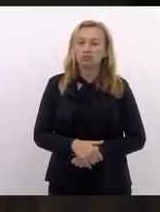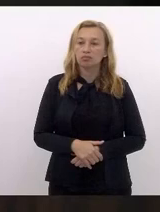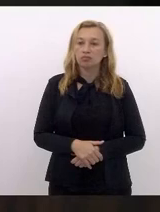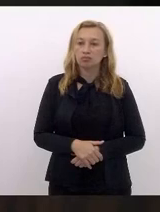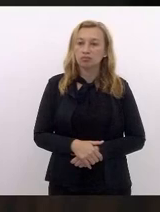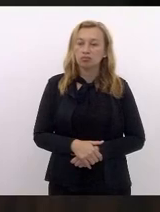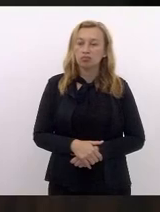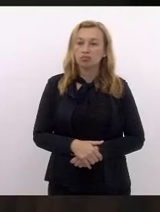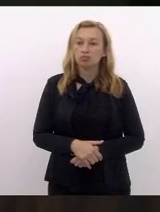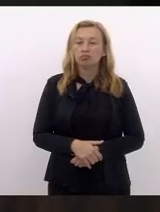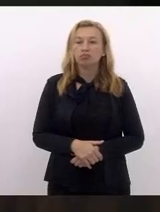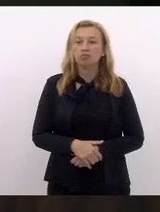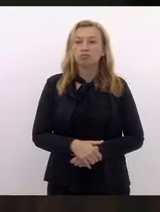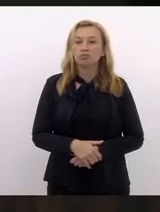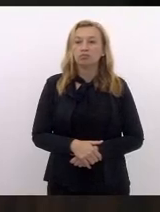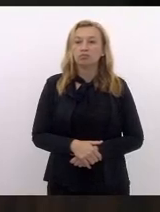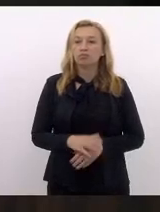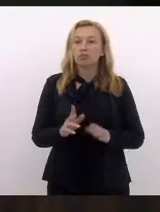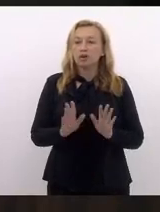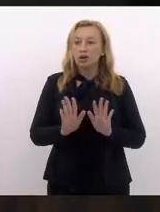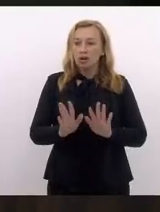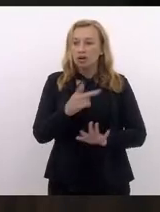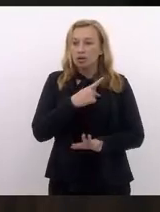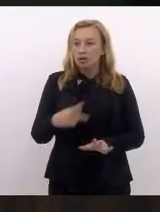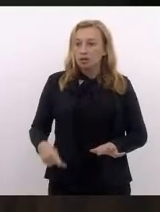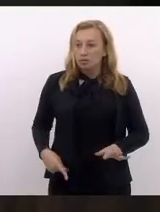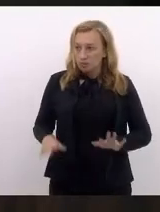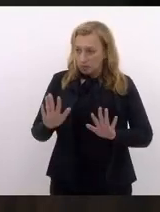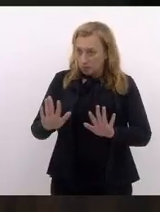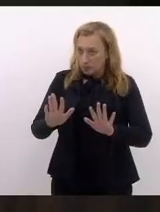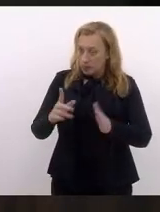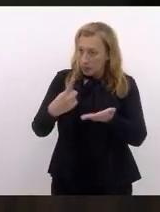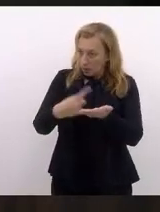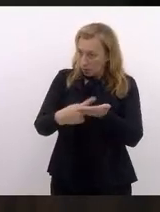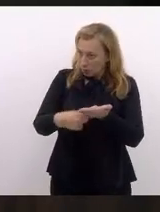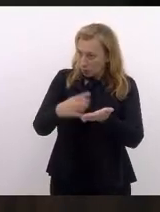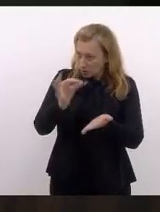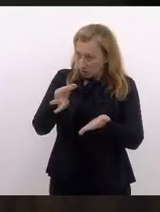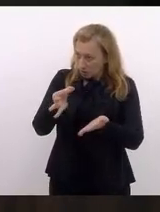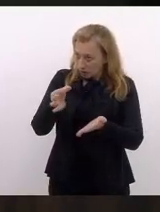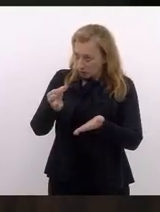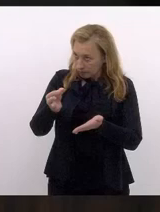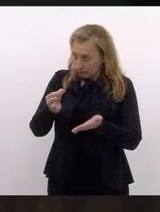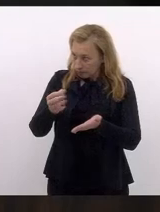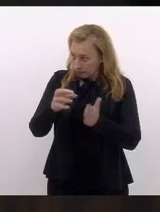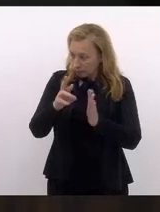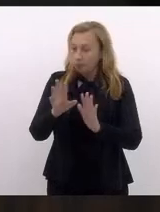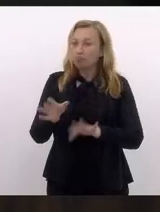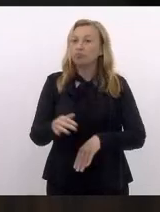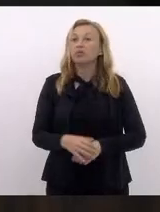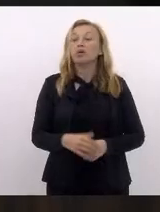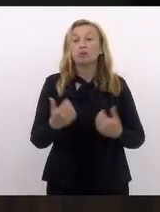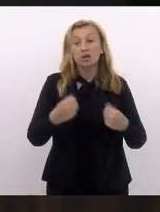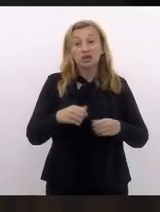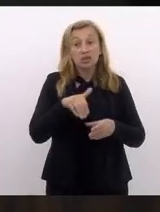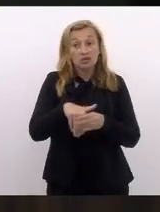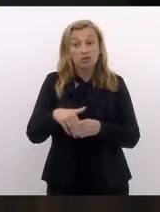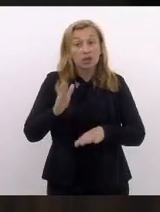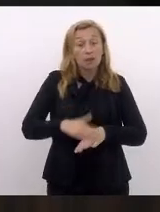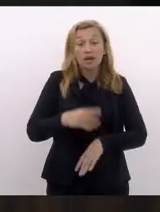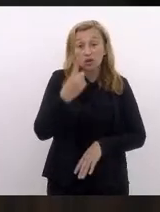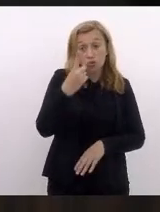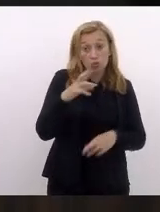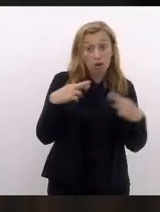ao autor a presidência quer fazer um compromisso de procedimentos aqui tem precisar ainda votar mais